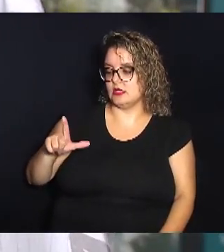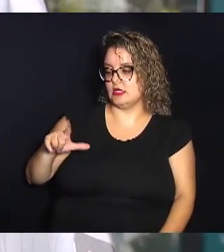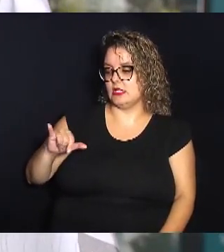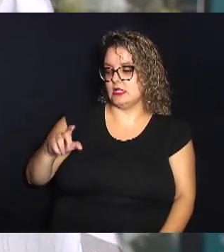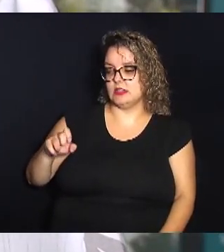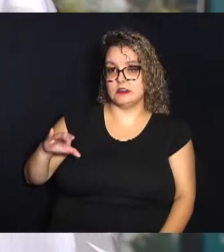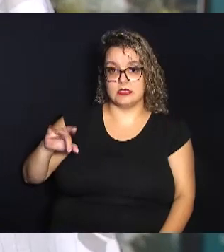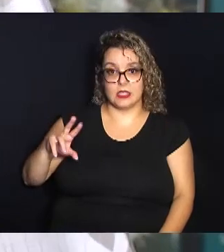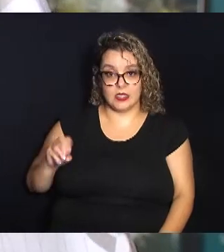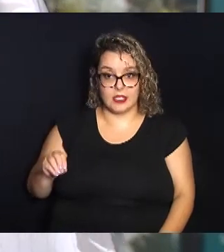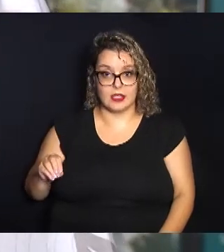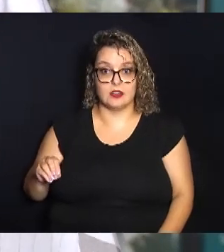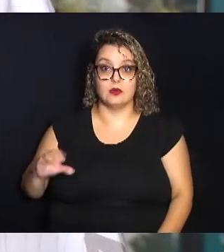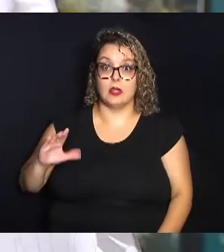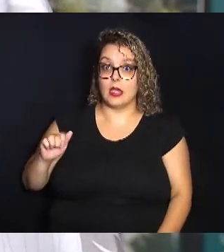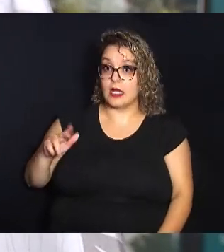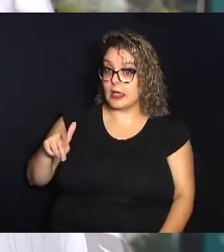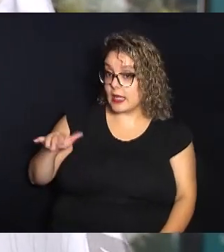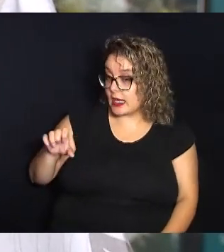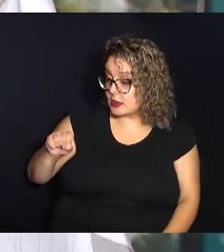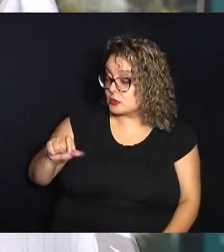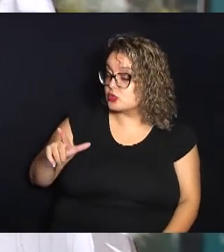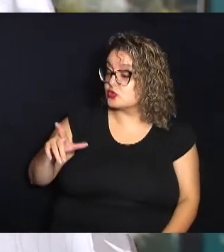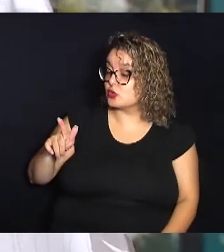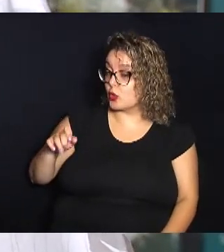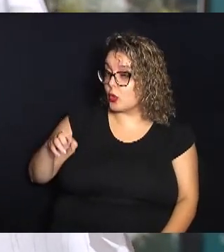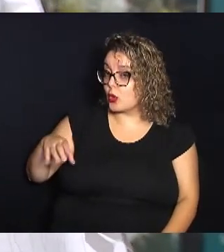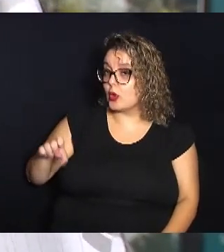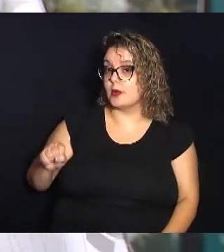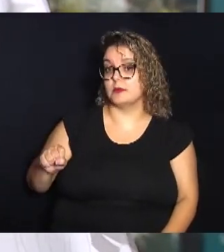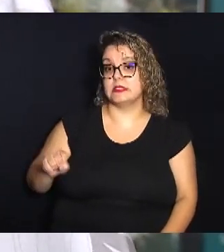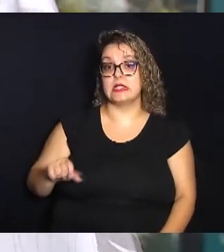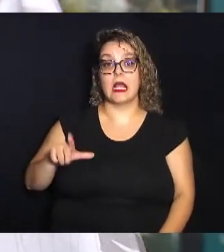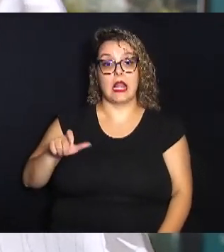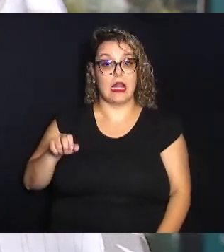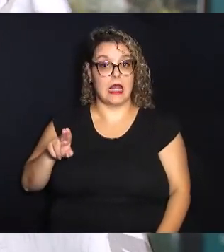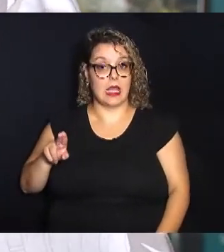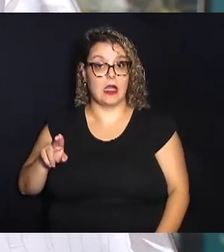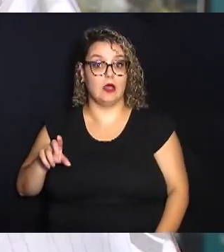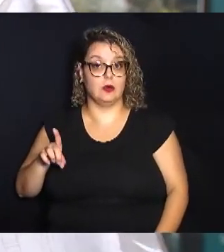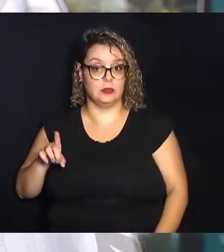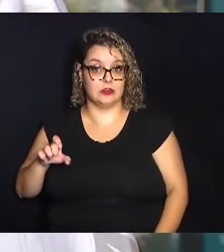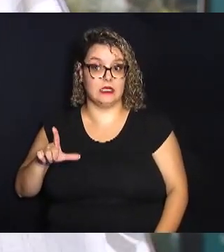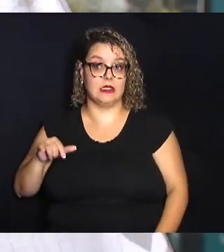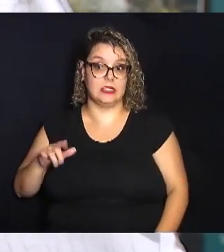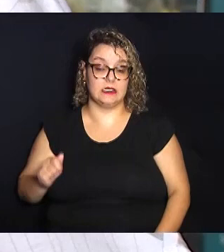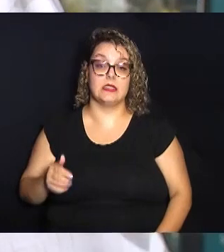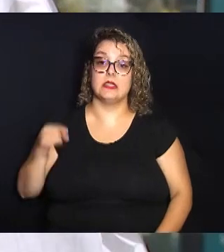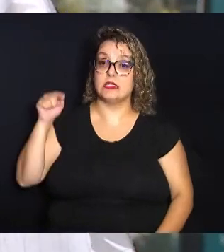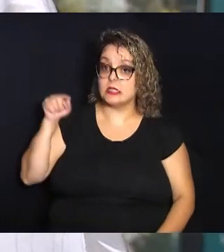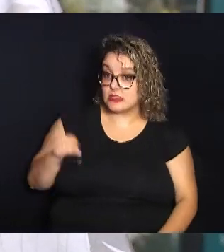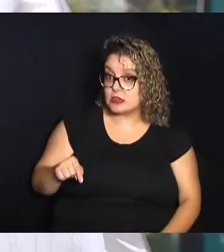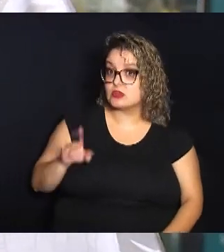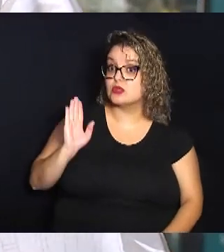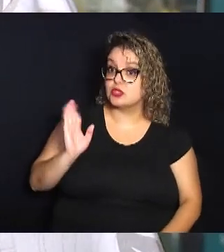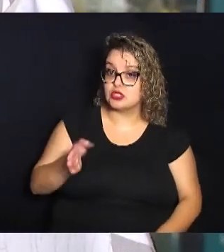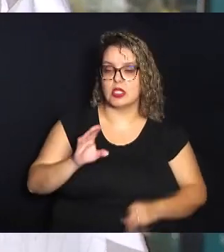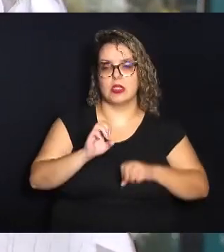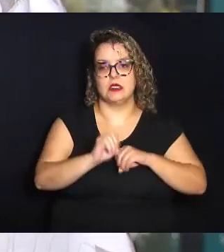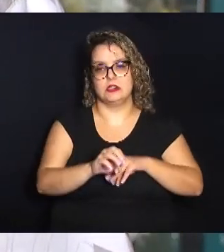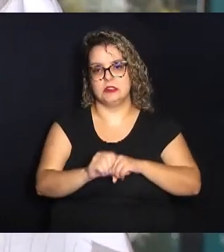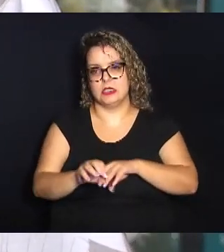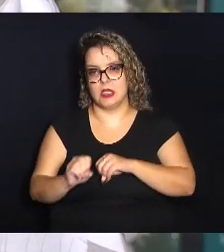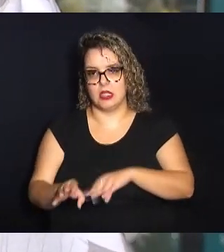Carlos Gomes laudelina de tanta personalidade e essa e isto chac seno